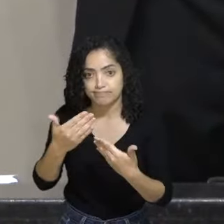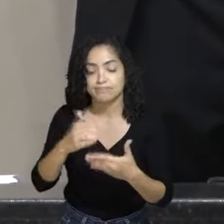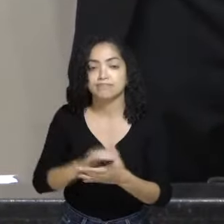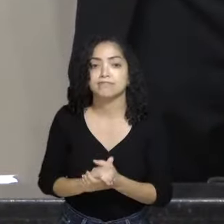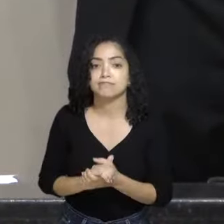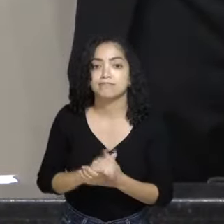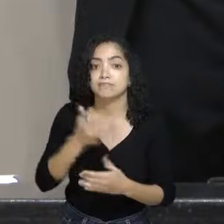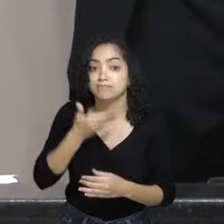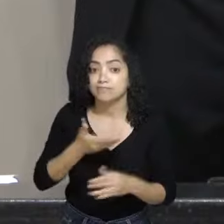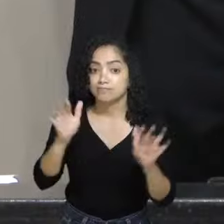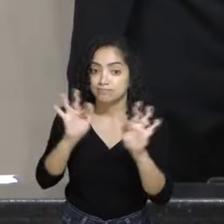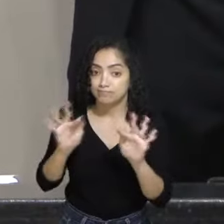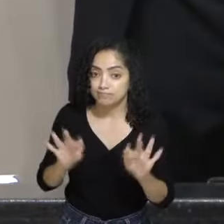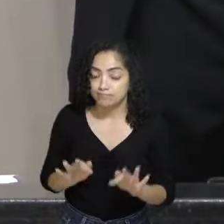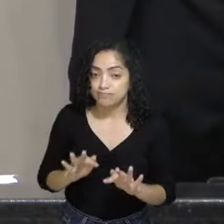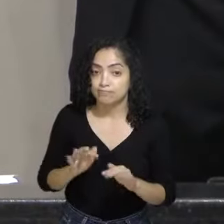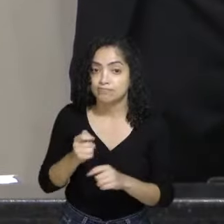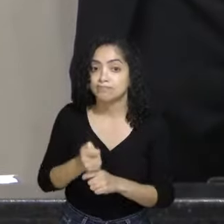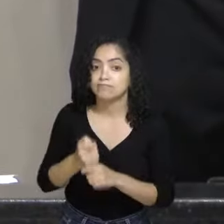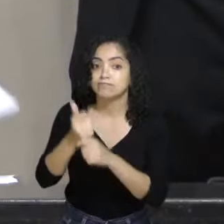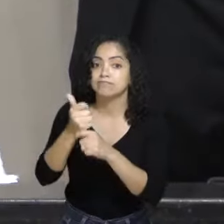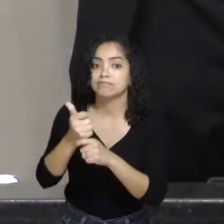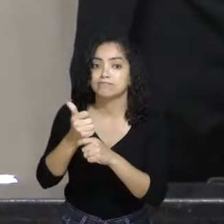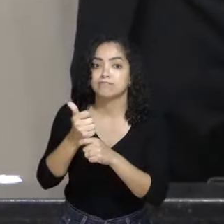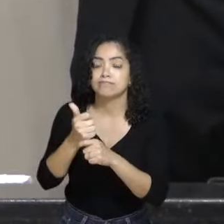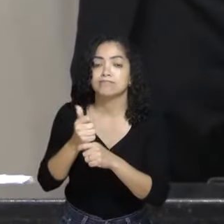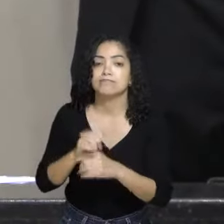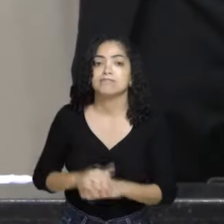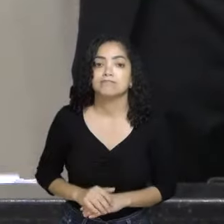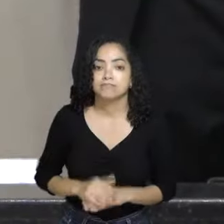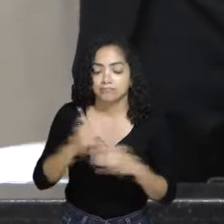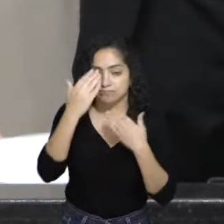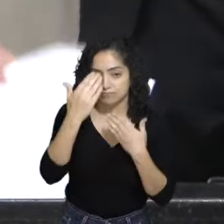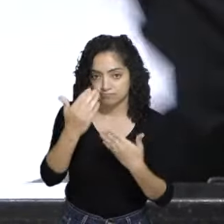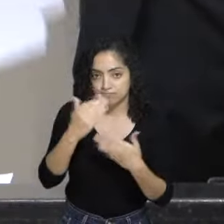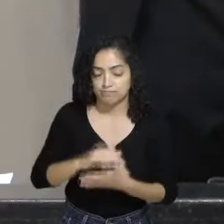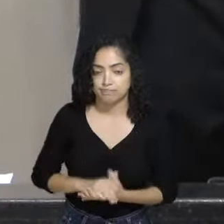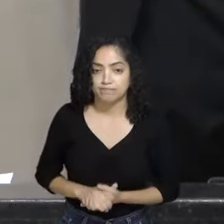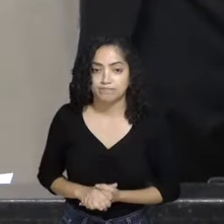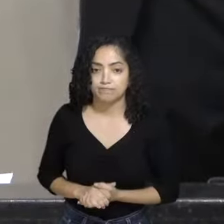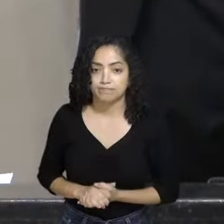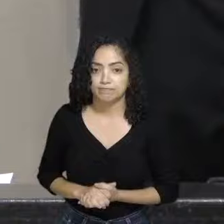ano novo de muitas realizações. Muito obrigado.